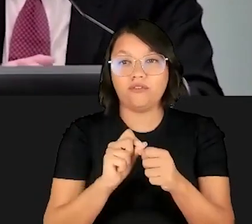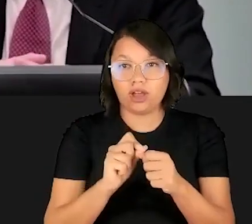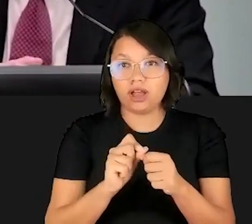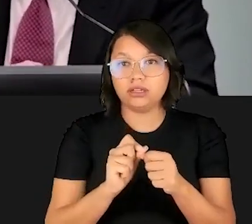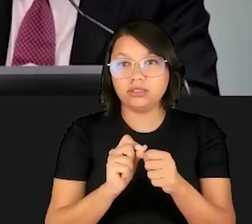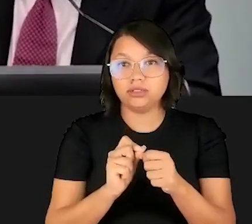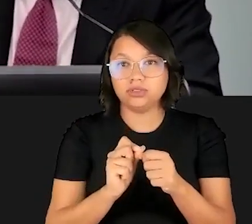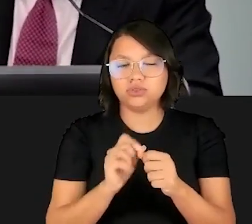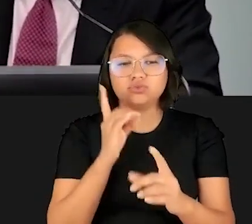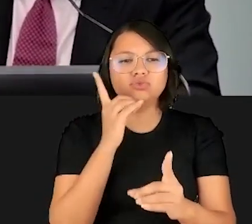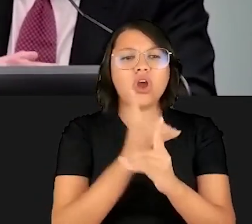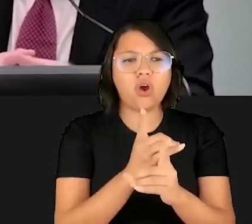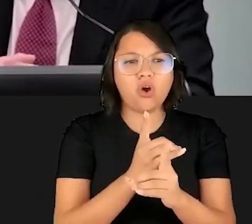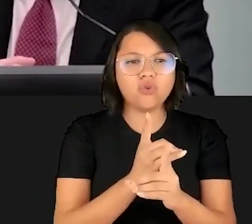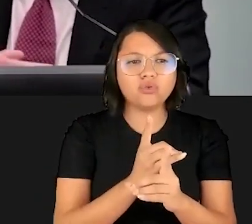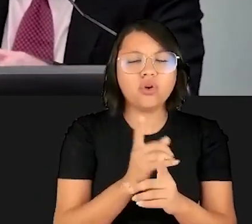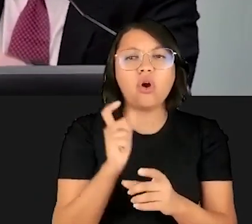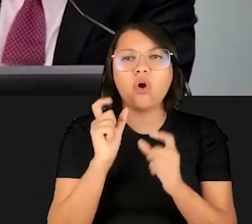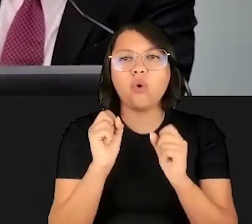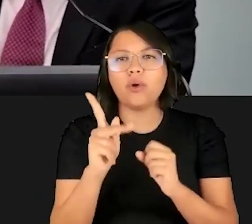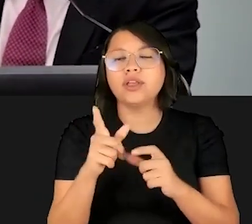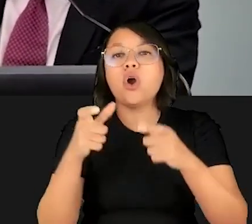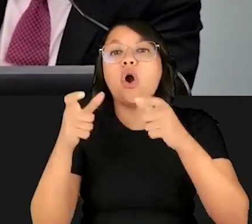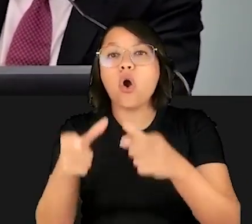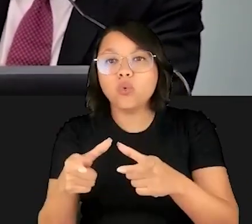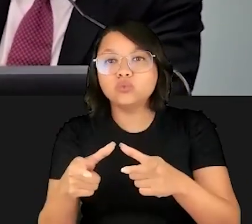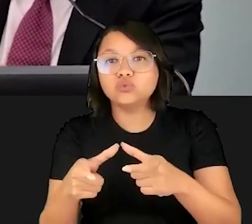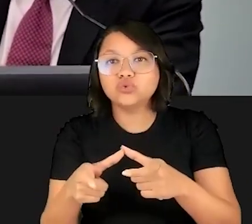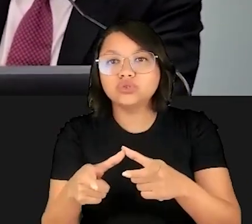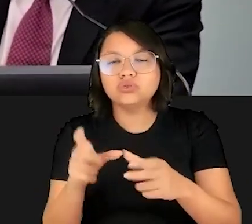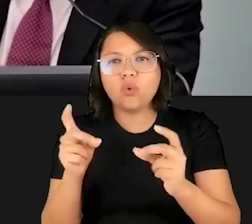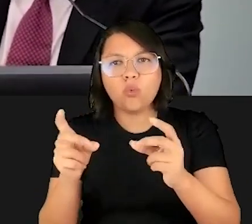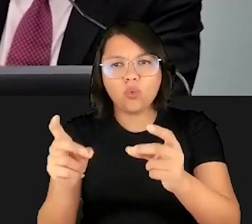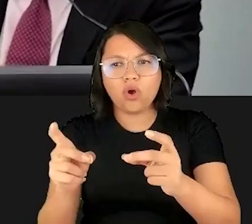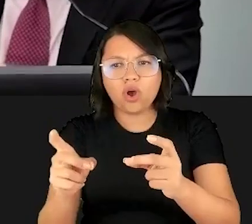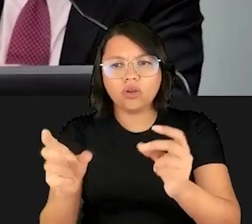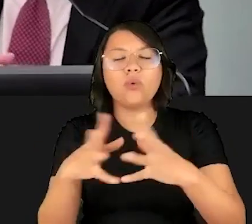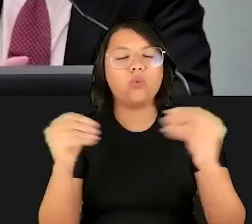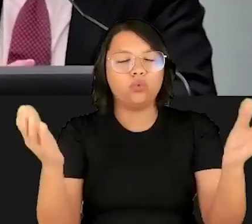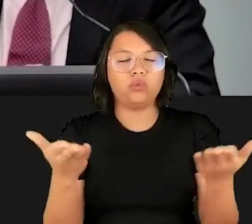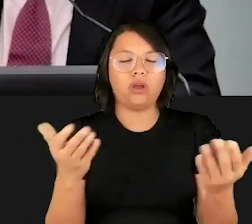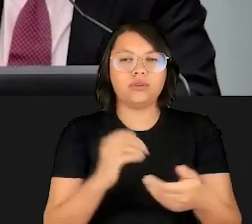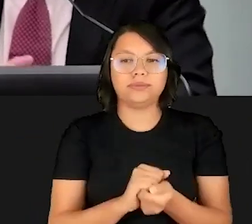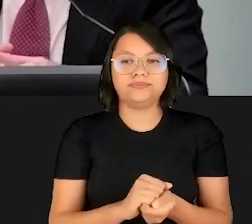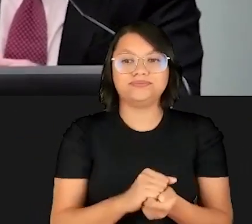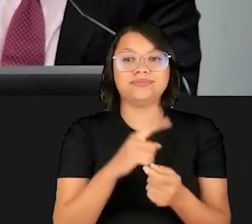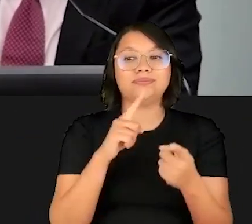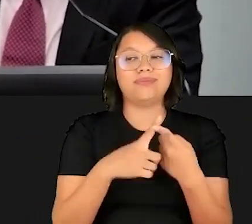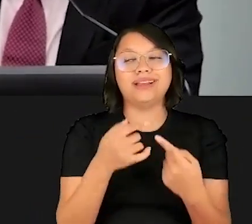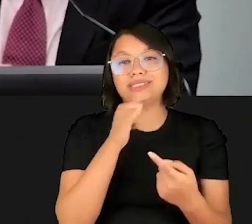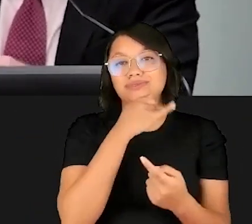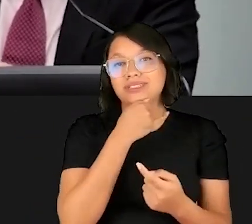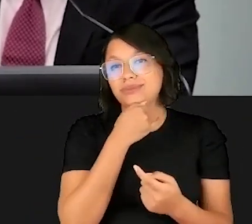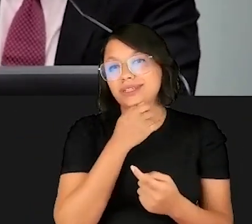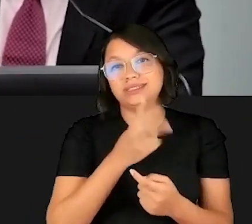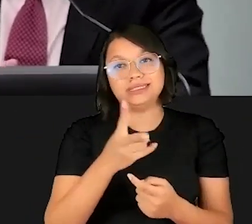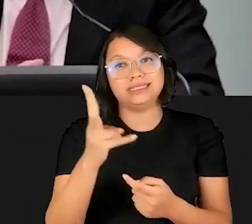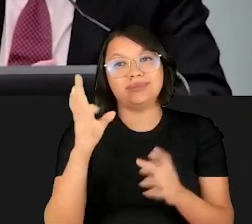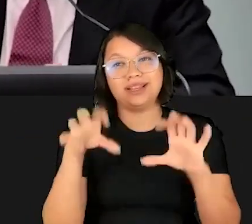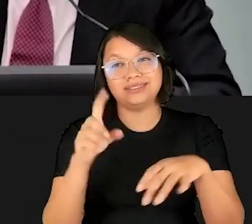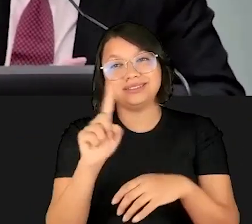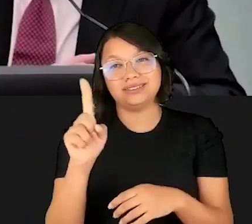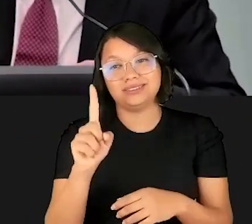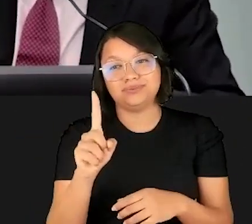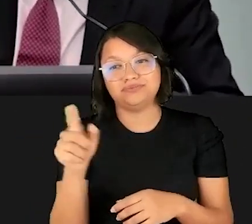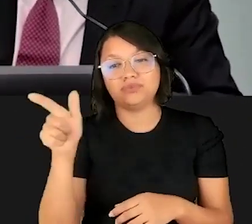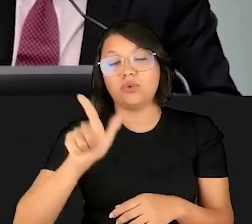estadiamento para determinar onde o câncer está, faz o tratamento e cura. Essa é a barra de cima. Infelizmente, nem sempre é assim. Às vezes é assim. Outras